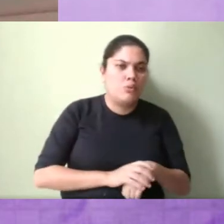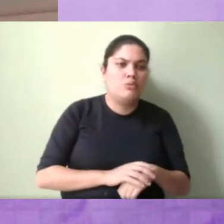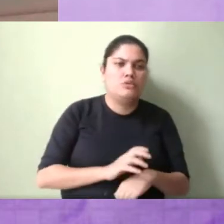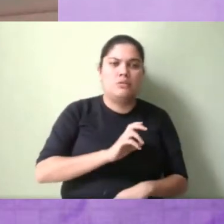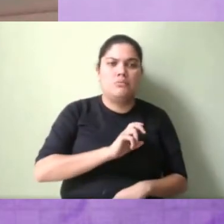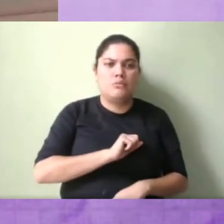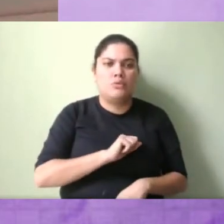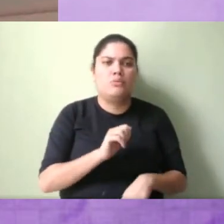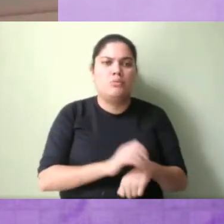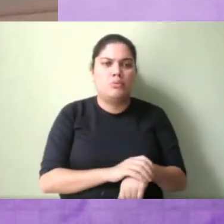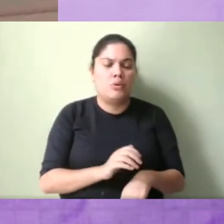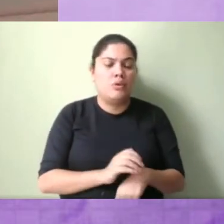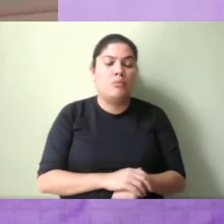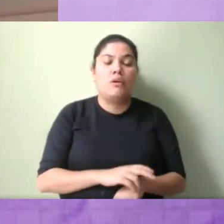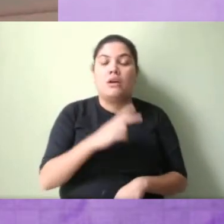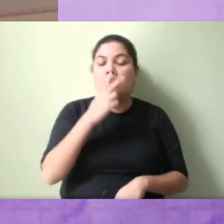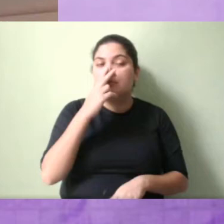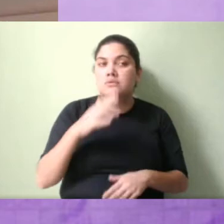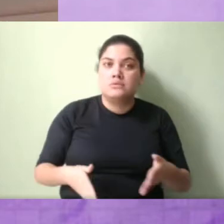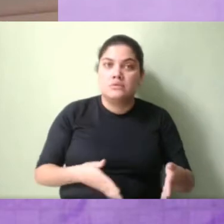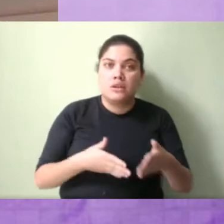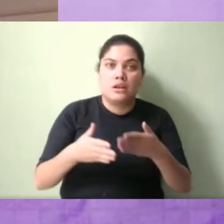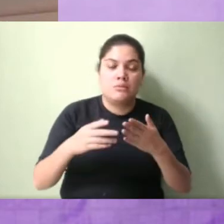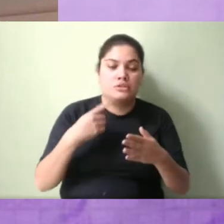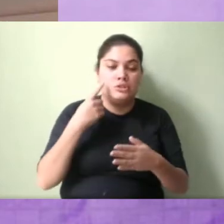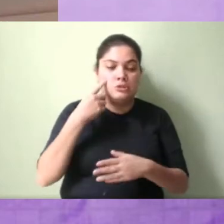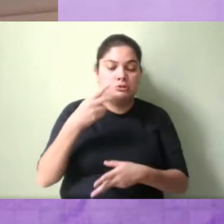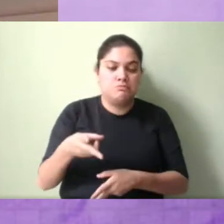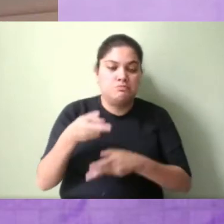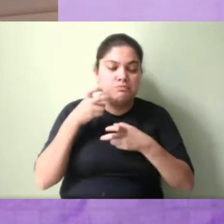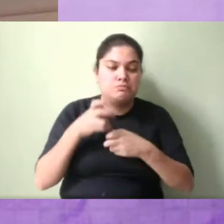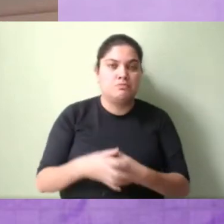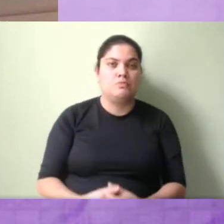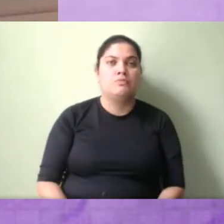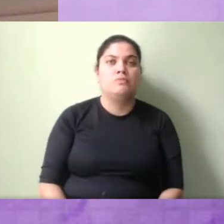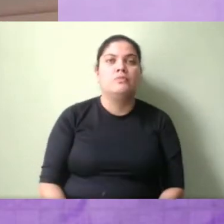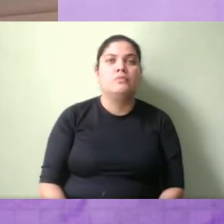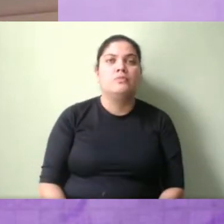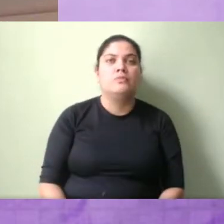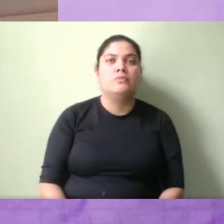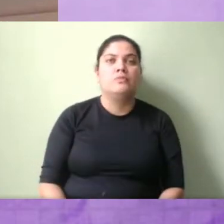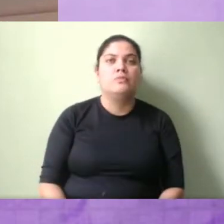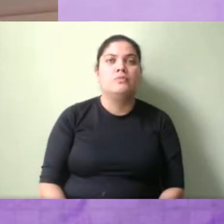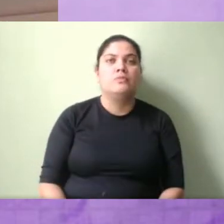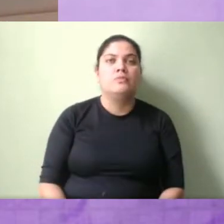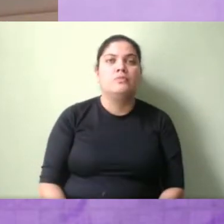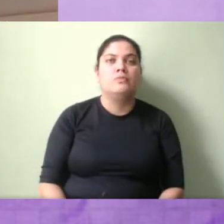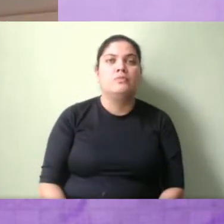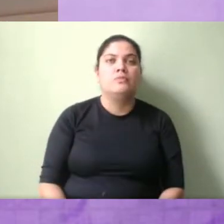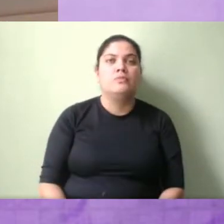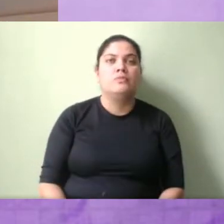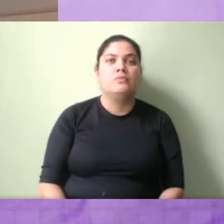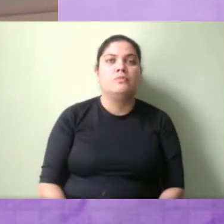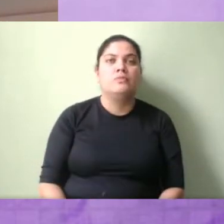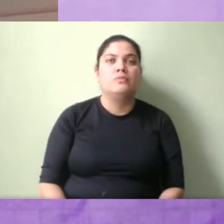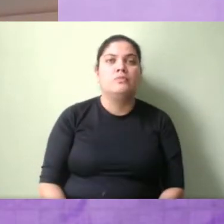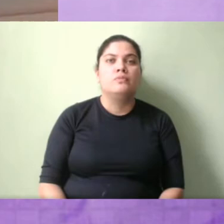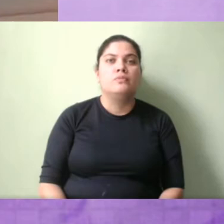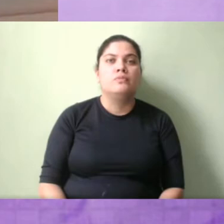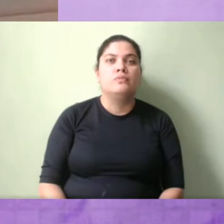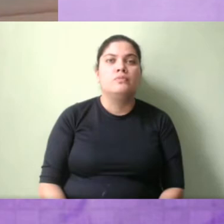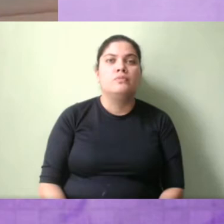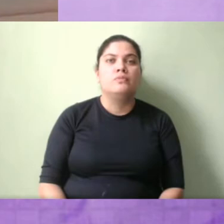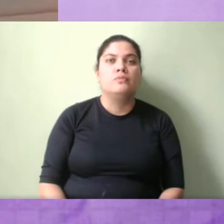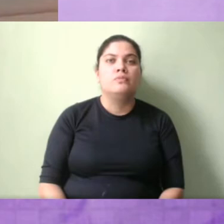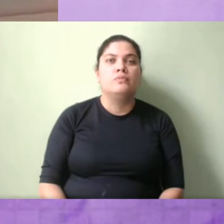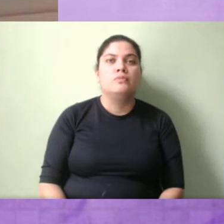dela inteira diante de homens, de sexo, de respeito próprio, de amor próprio. Às vezes o caminho que